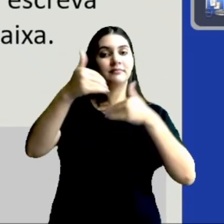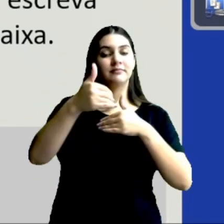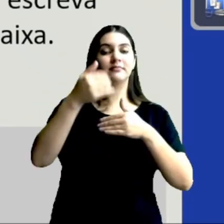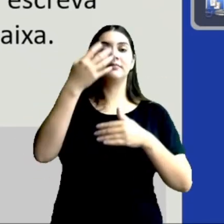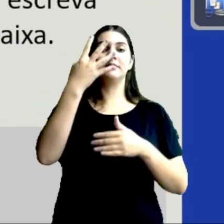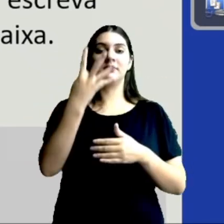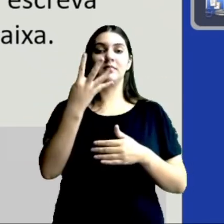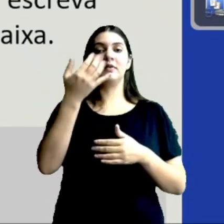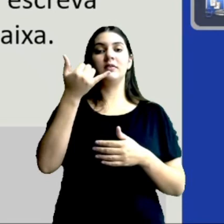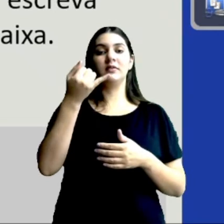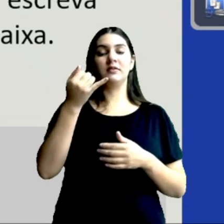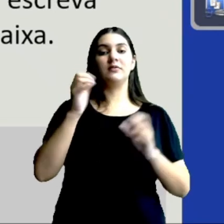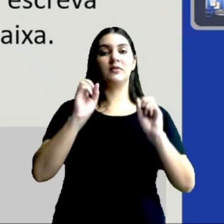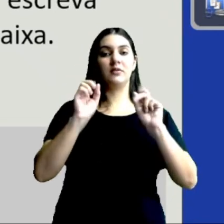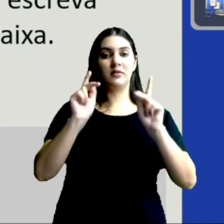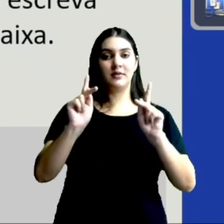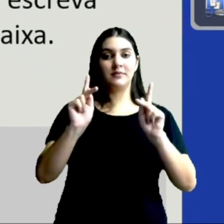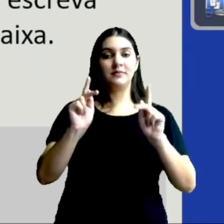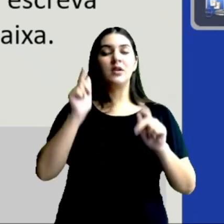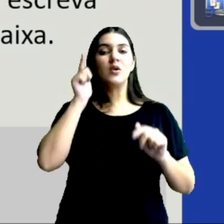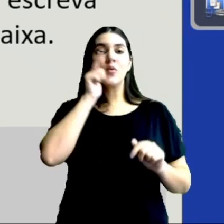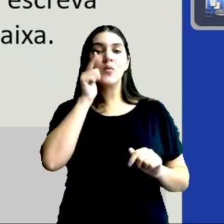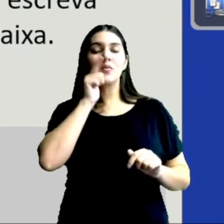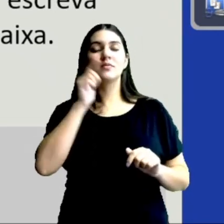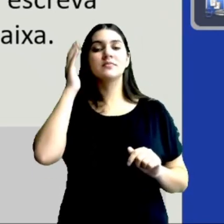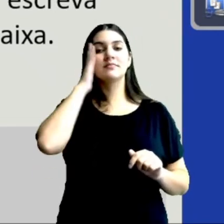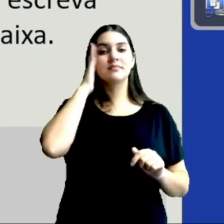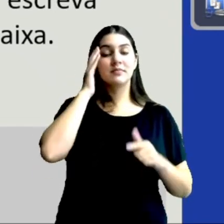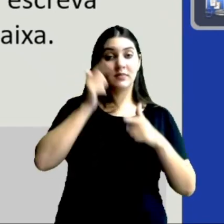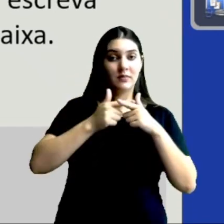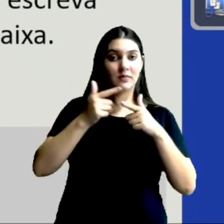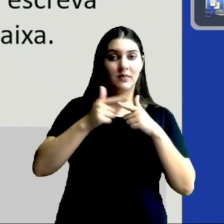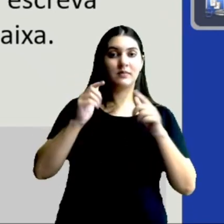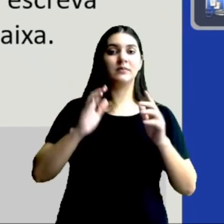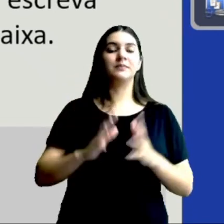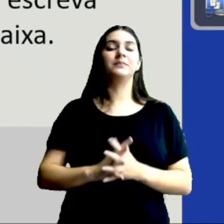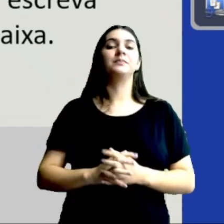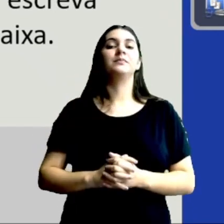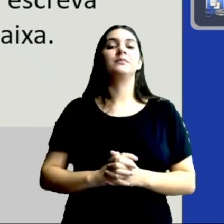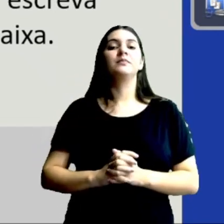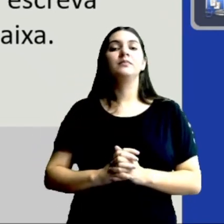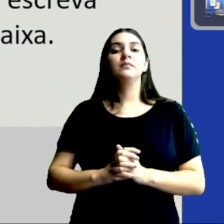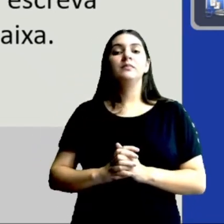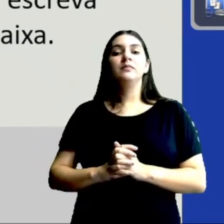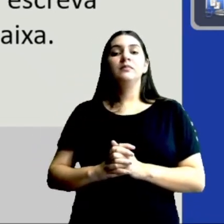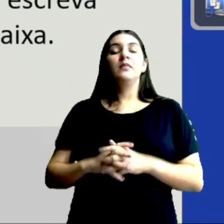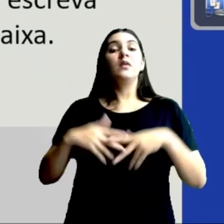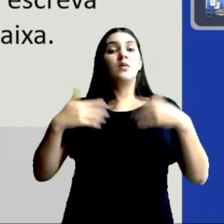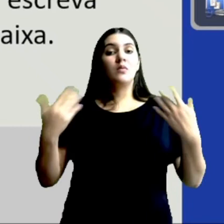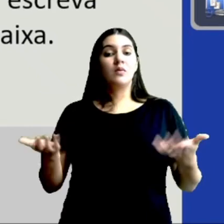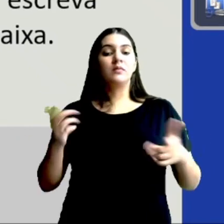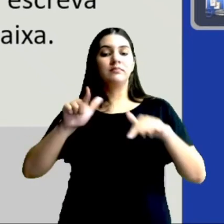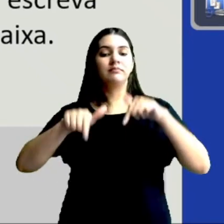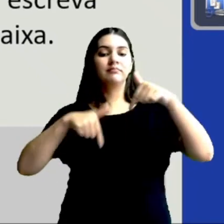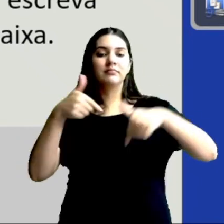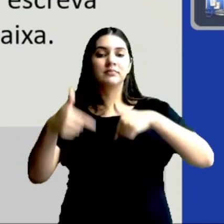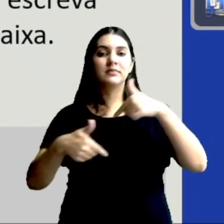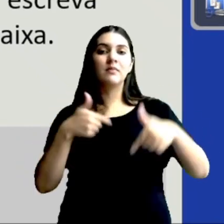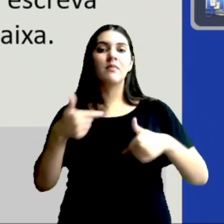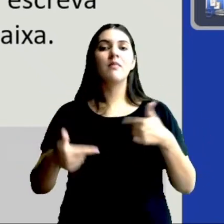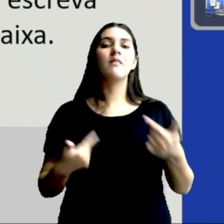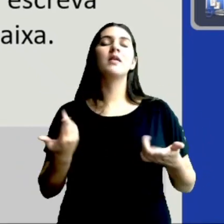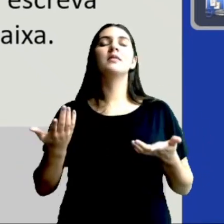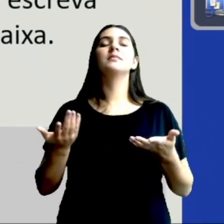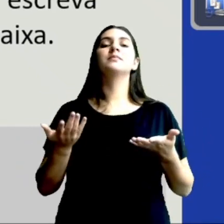por caixa, ok? Deu para entender o problema, gente? É isso daí. tá? Quando a gente vai trabalhar com as